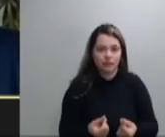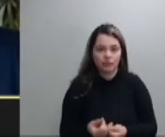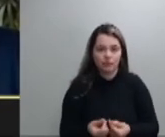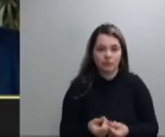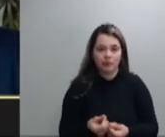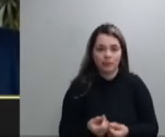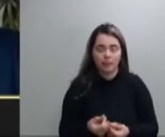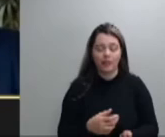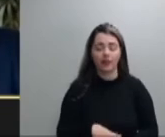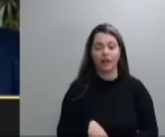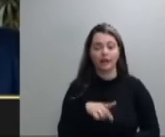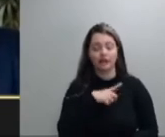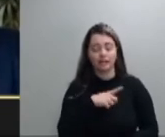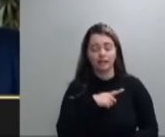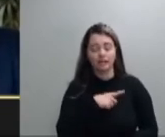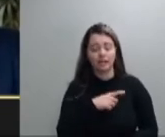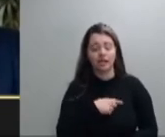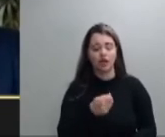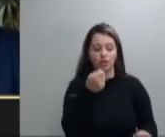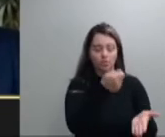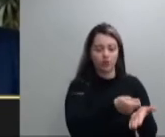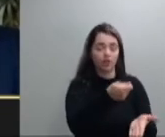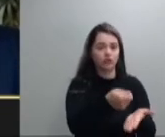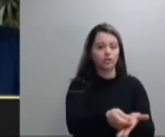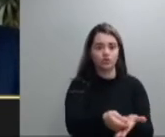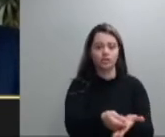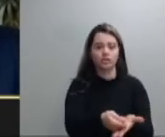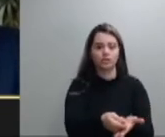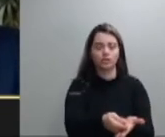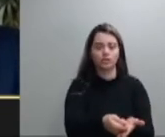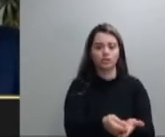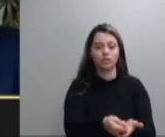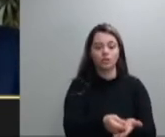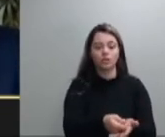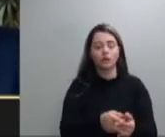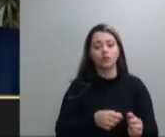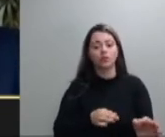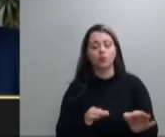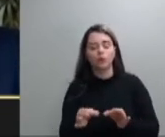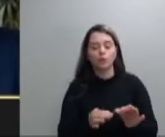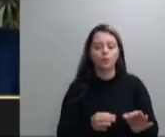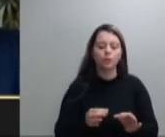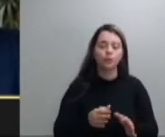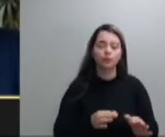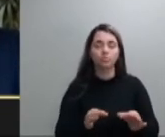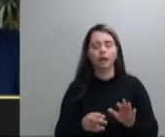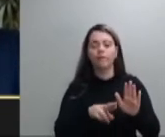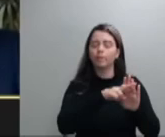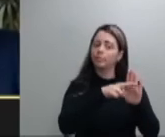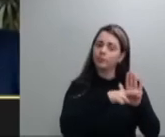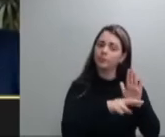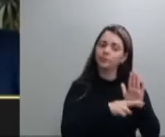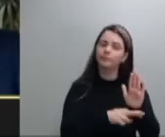dizer o registro desse ato uma orientação do ministério para que houvesse o registro desse ato da cooperativa nesse